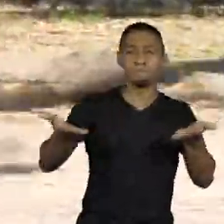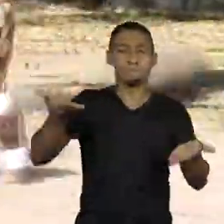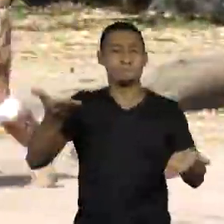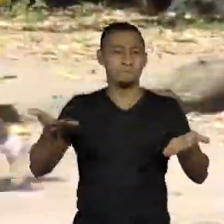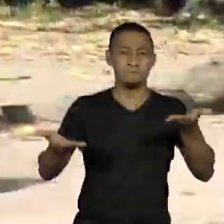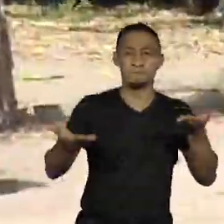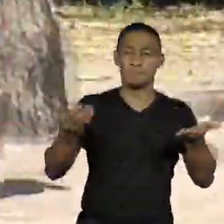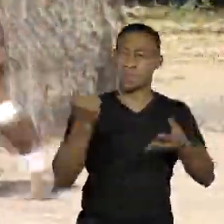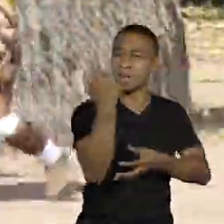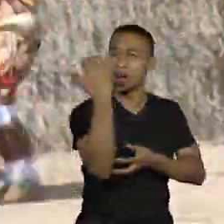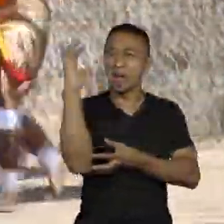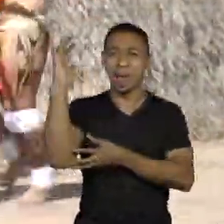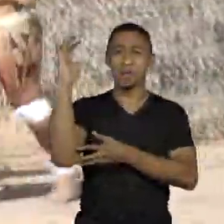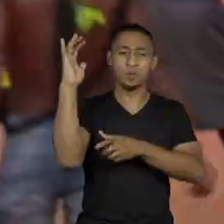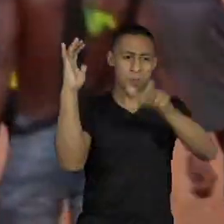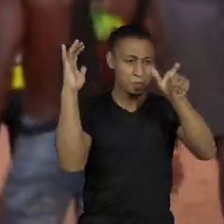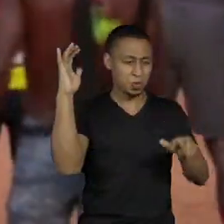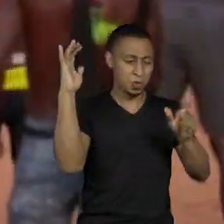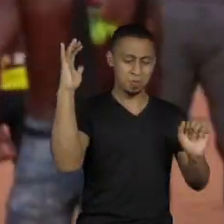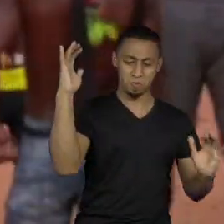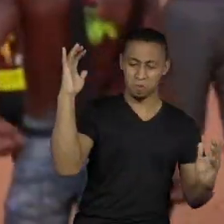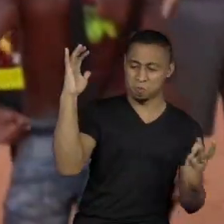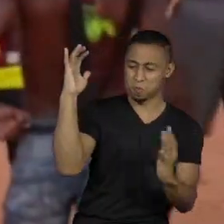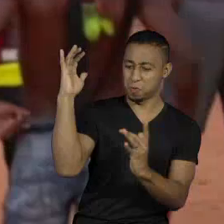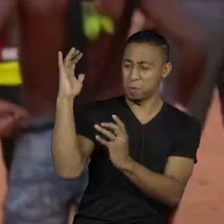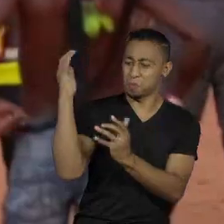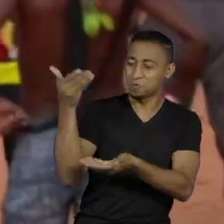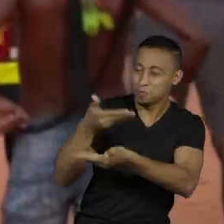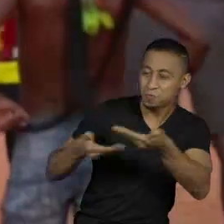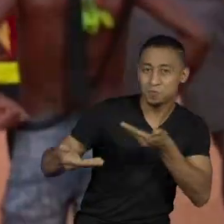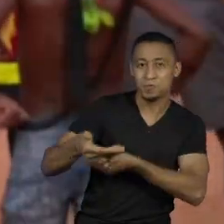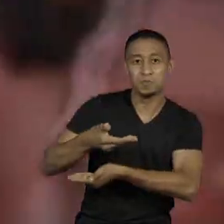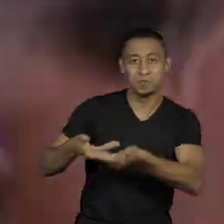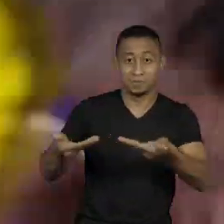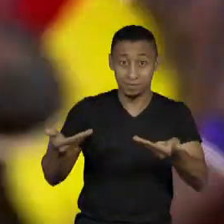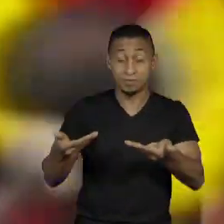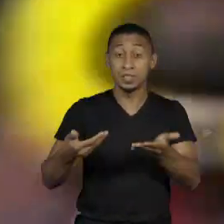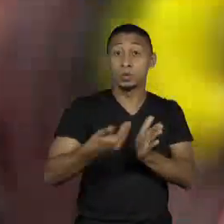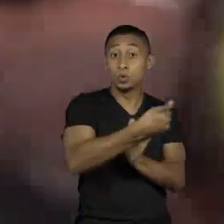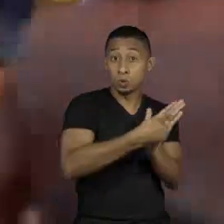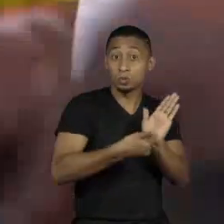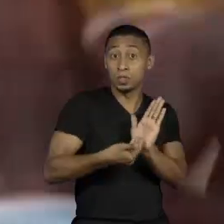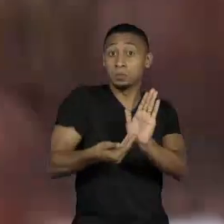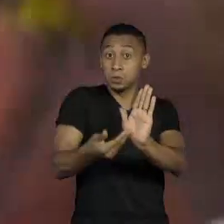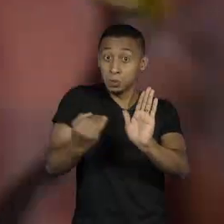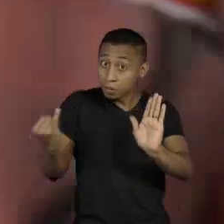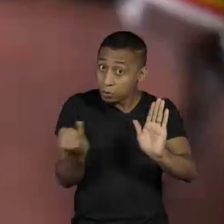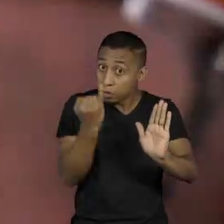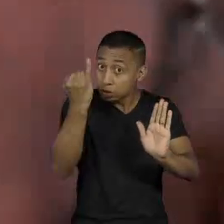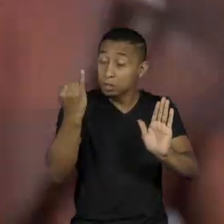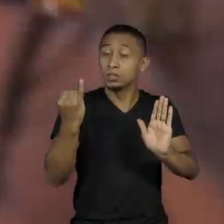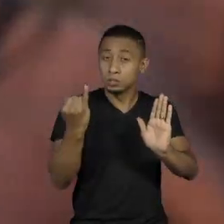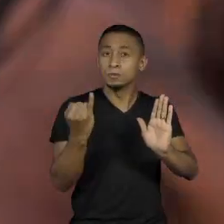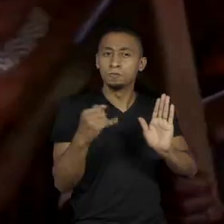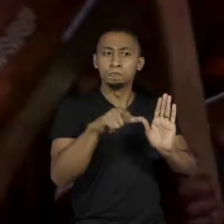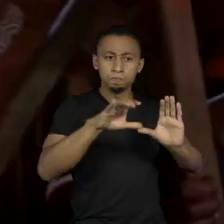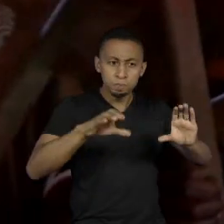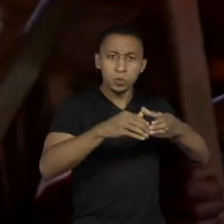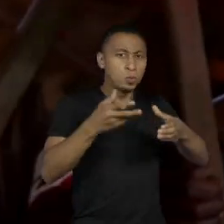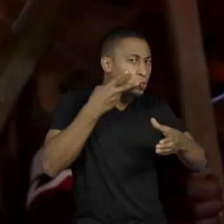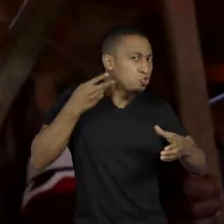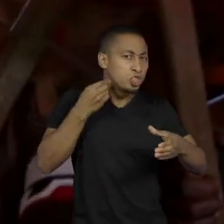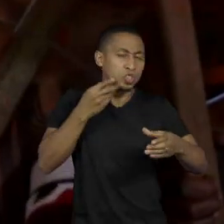FAO pede apoio internacional para protegê-los. O documento sobre o importante papel dos indígenas